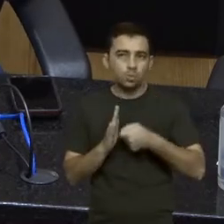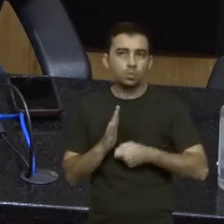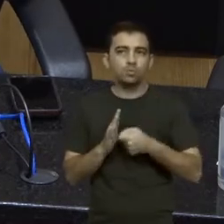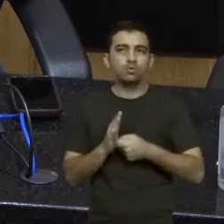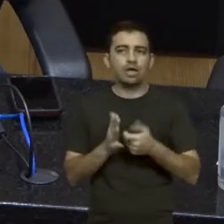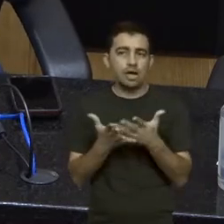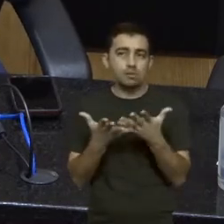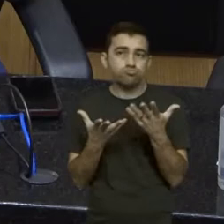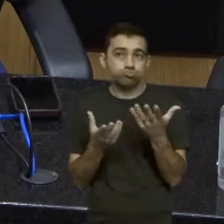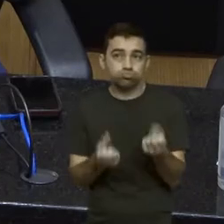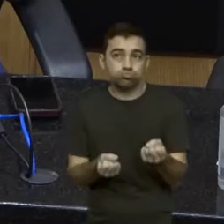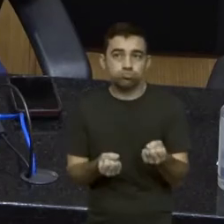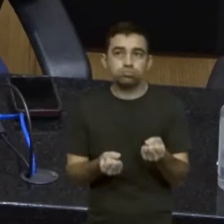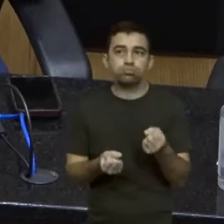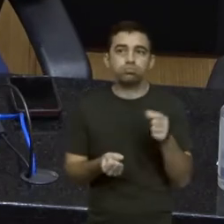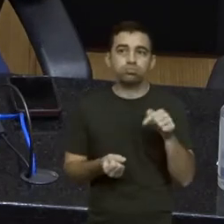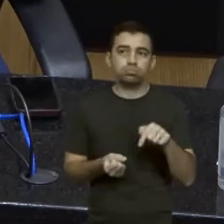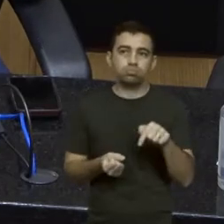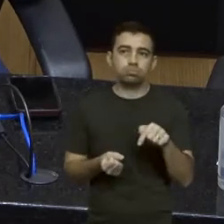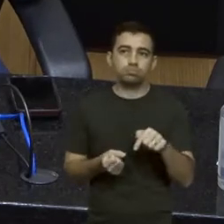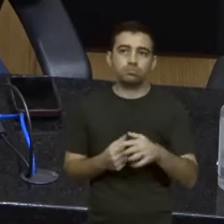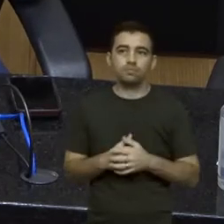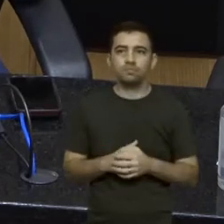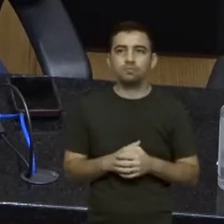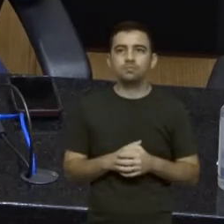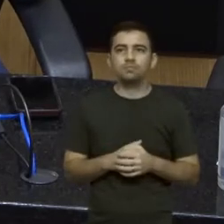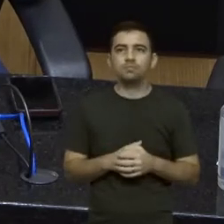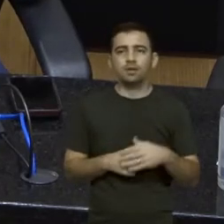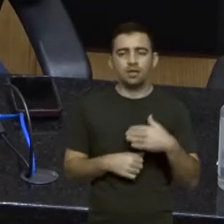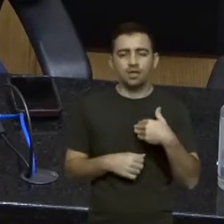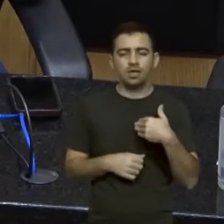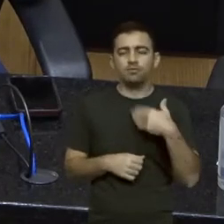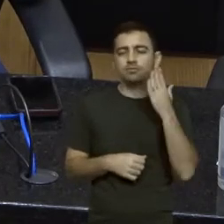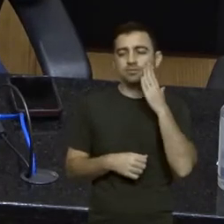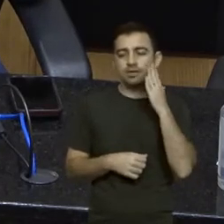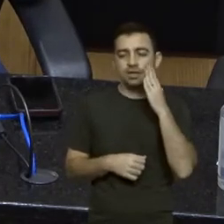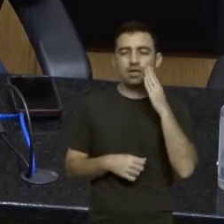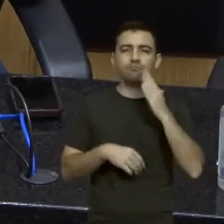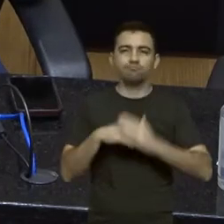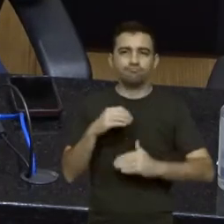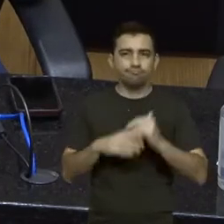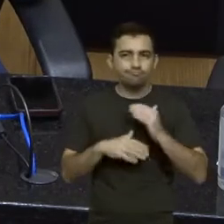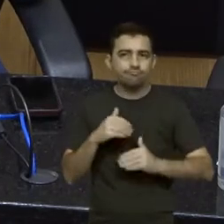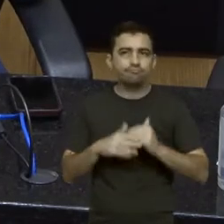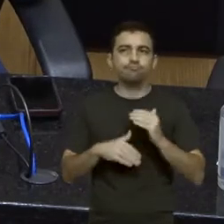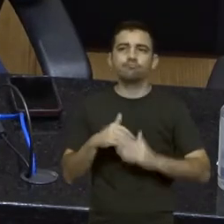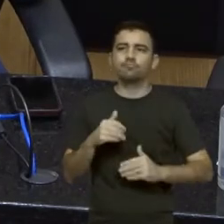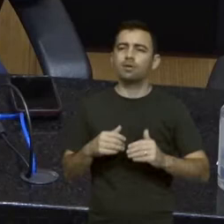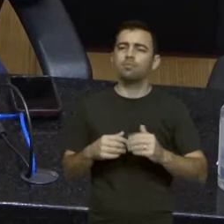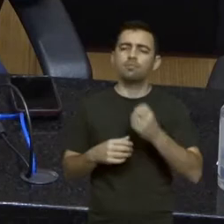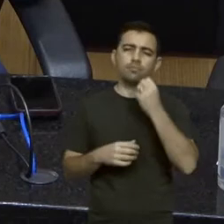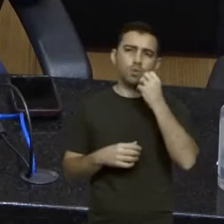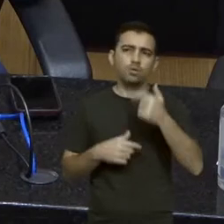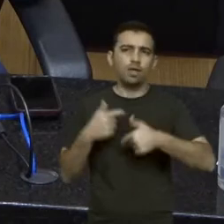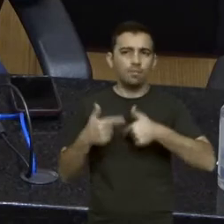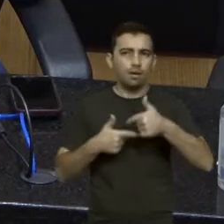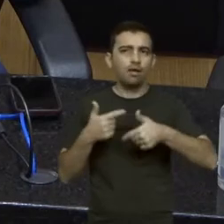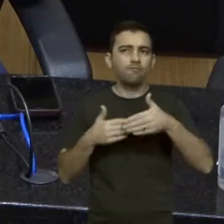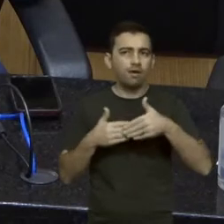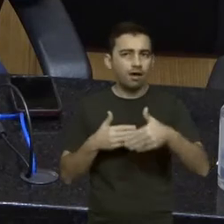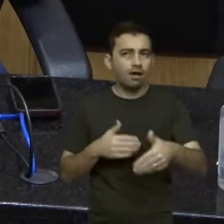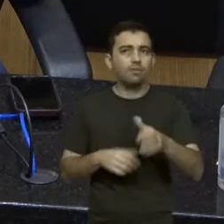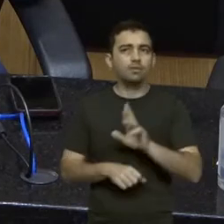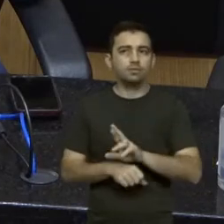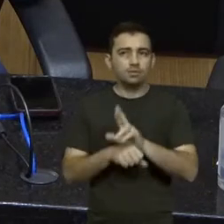cadeira. Então, seja bem-vindo. Tenho certeza que, pela tua competência, vai fazer um grande trabalho representando muito